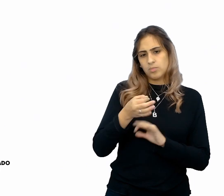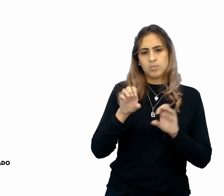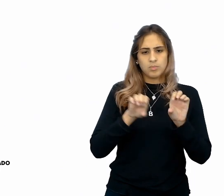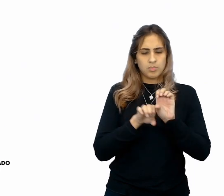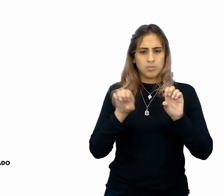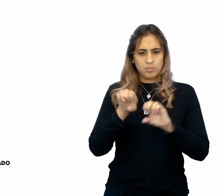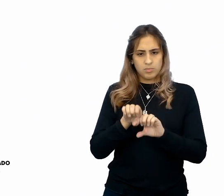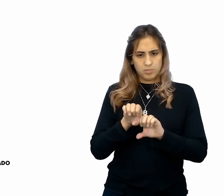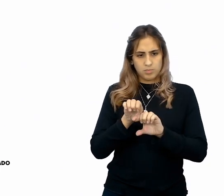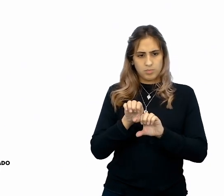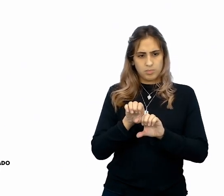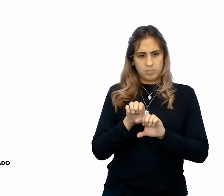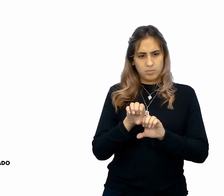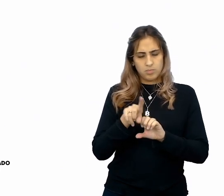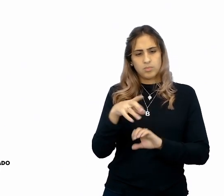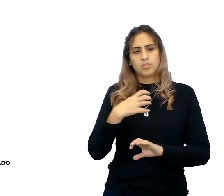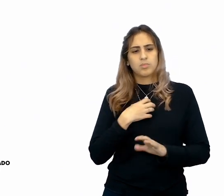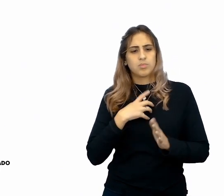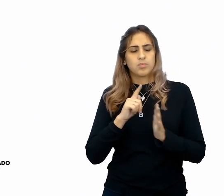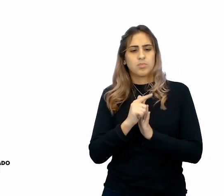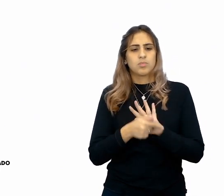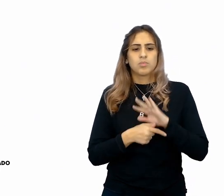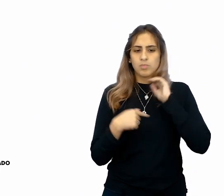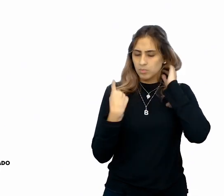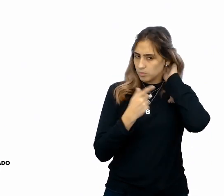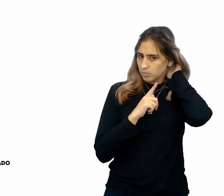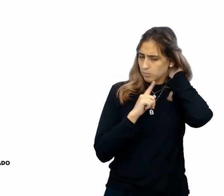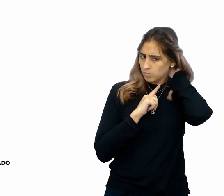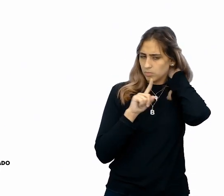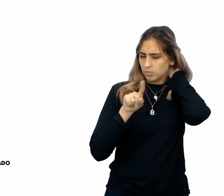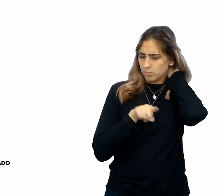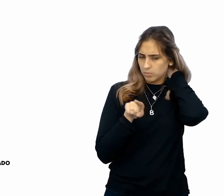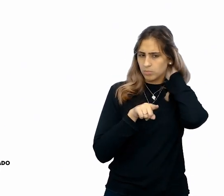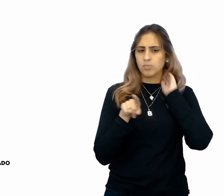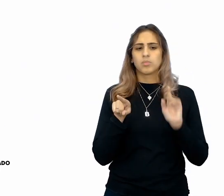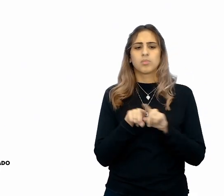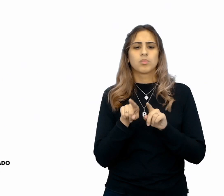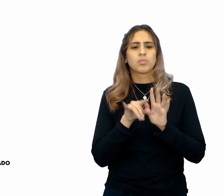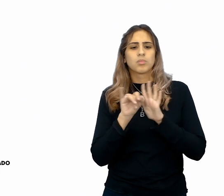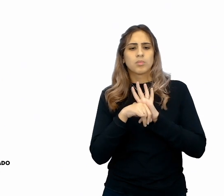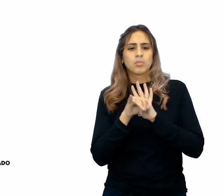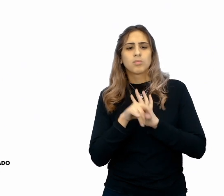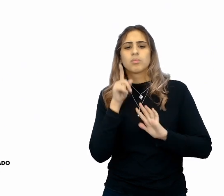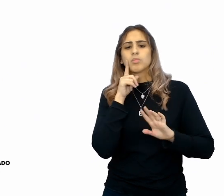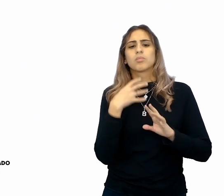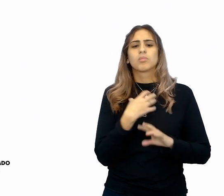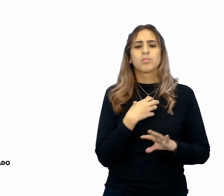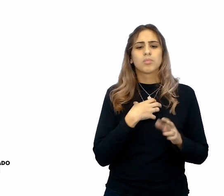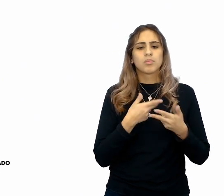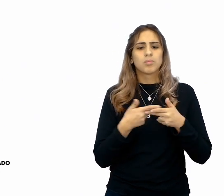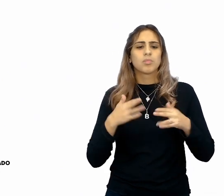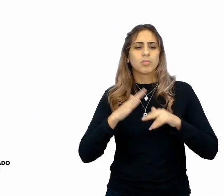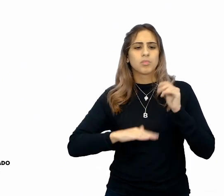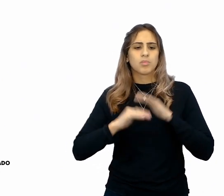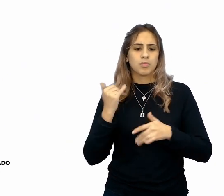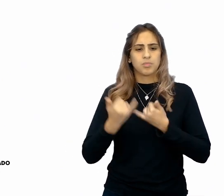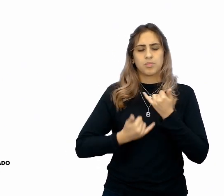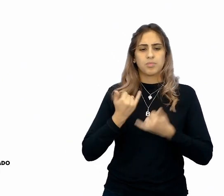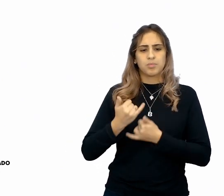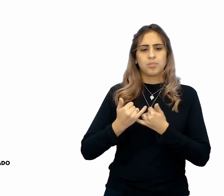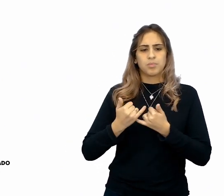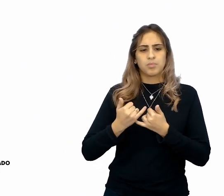o assunto, tá? Depois nós temos também identificar e manter as instruções de montagem de jogos